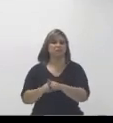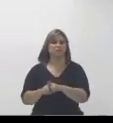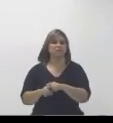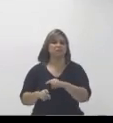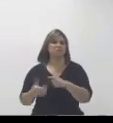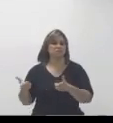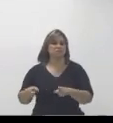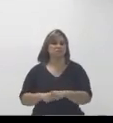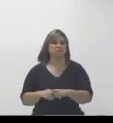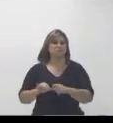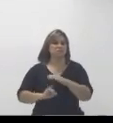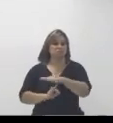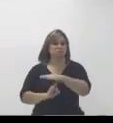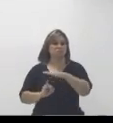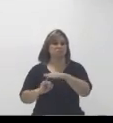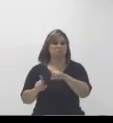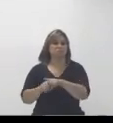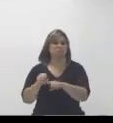não